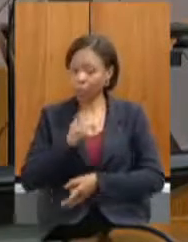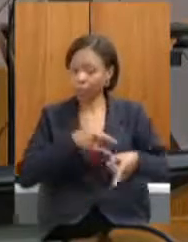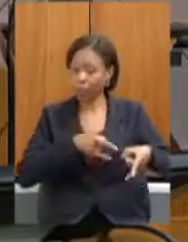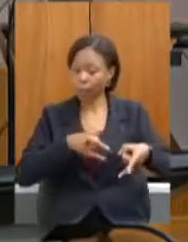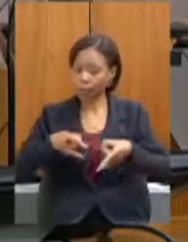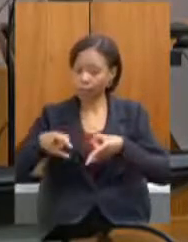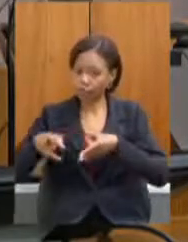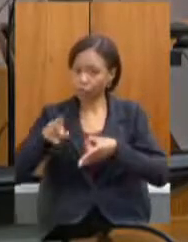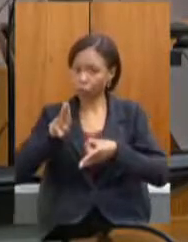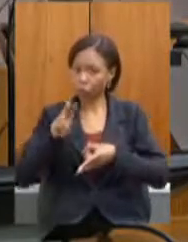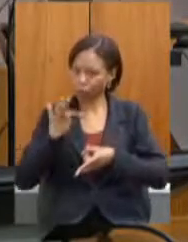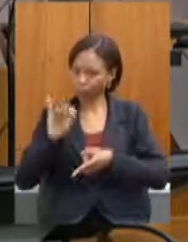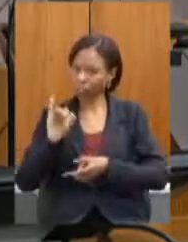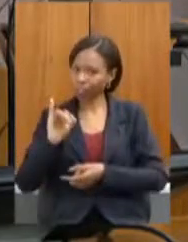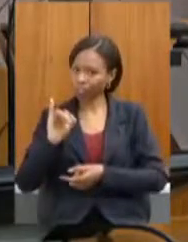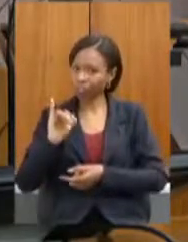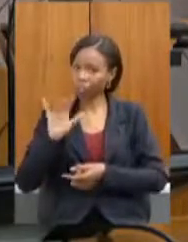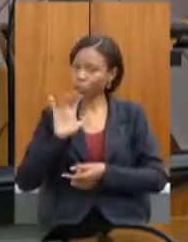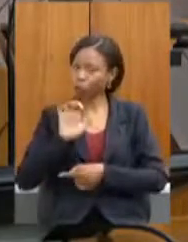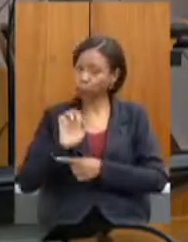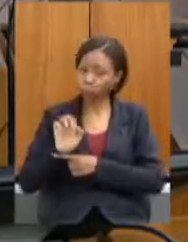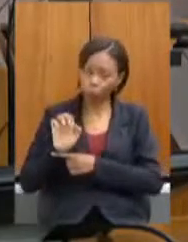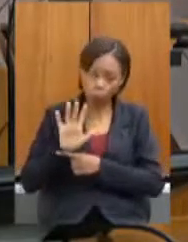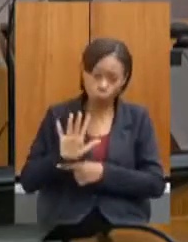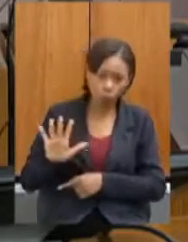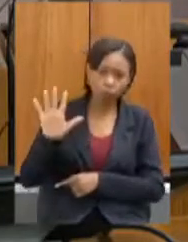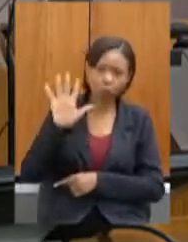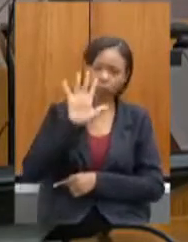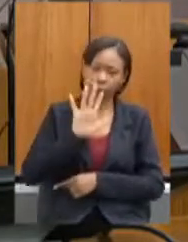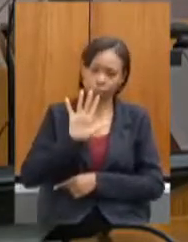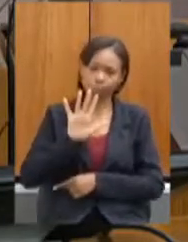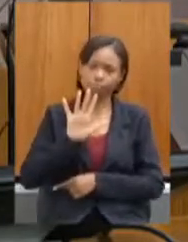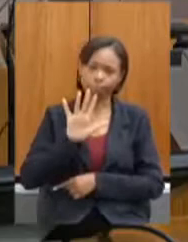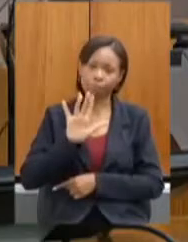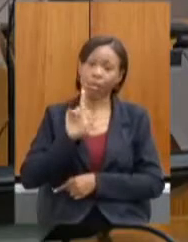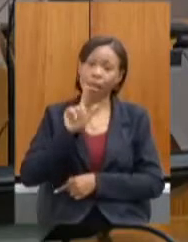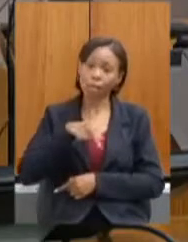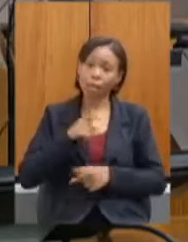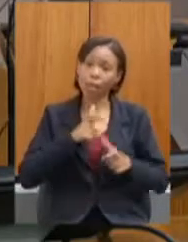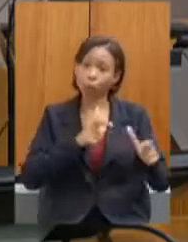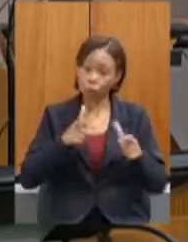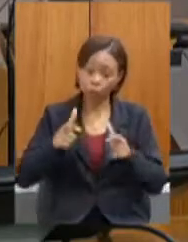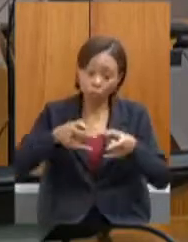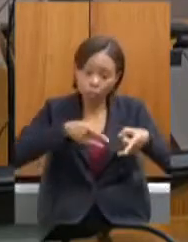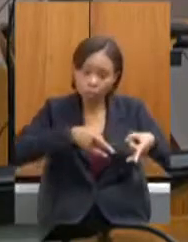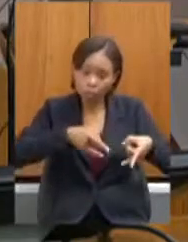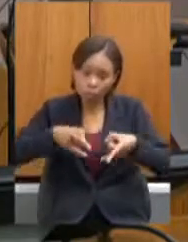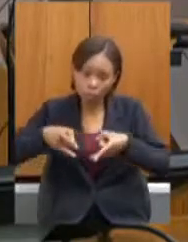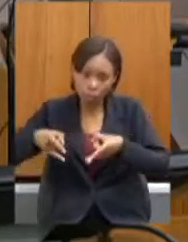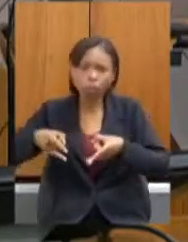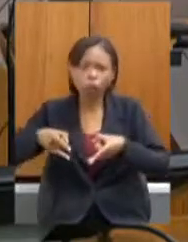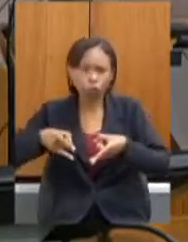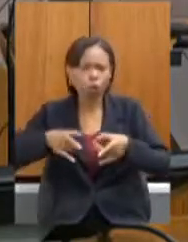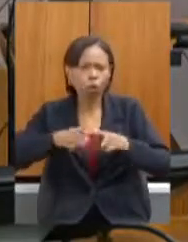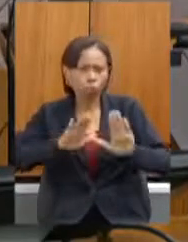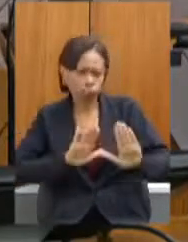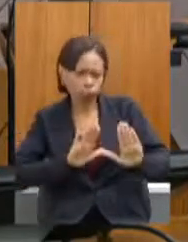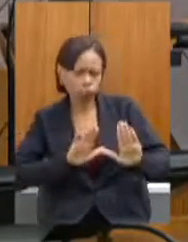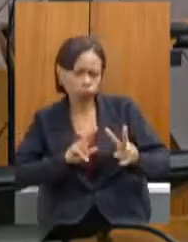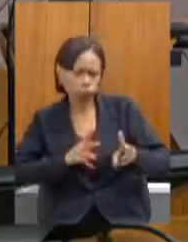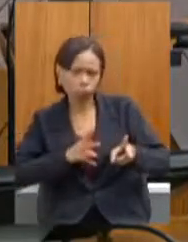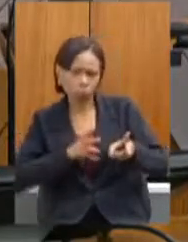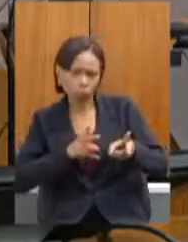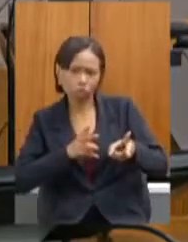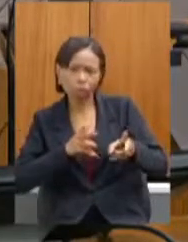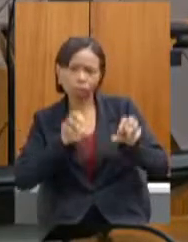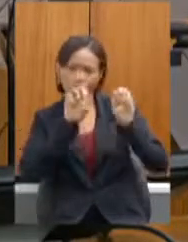e como nosso secretário venceu no leitos que serão analisados e provavelmente utilizados para compor a estrutura de saúde